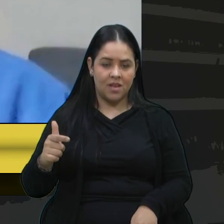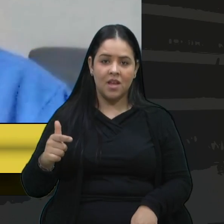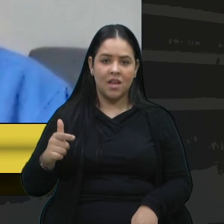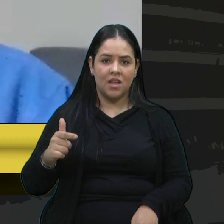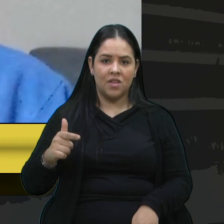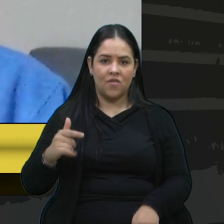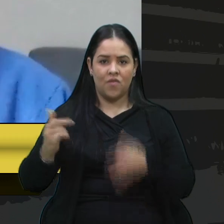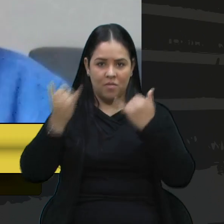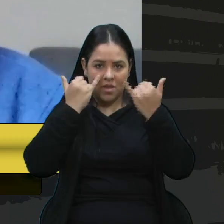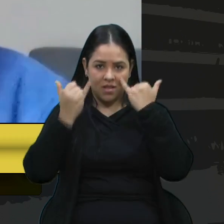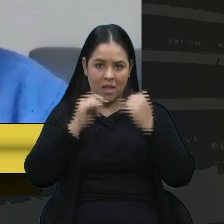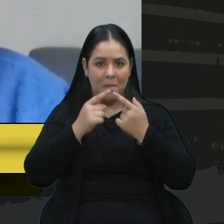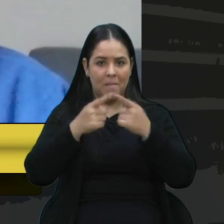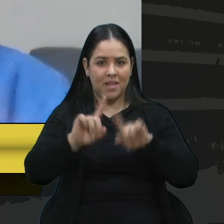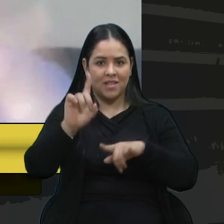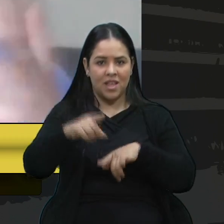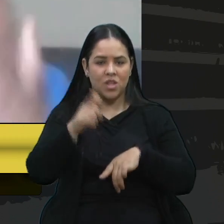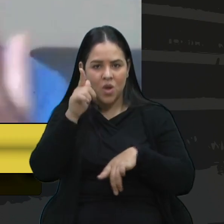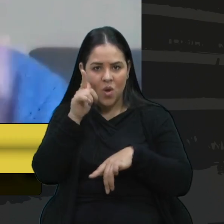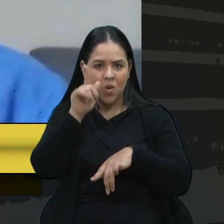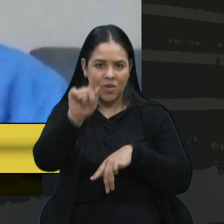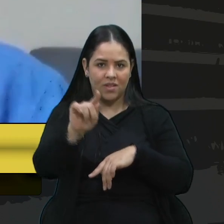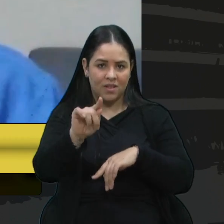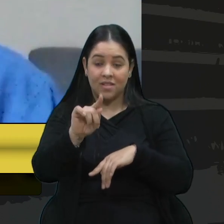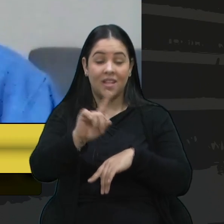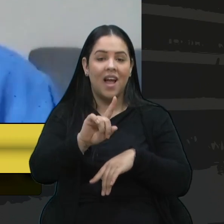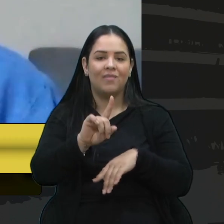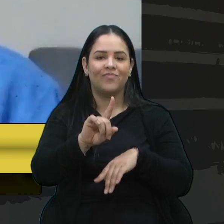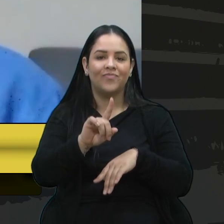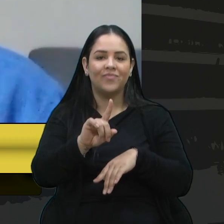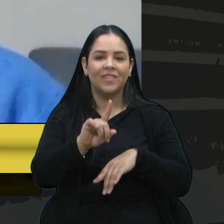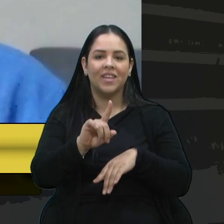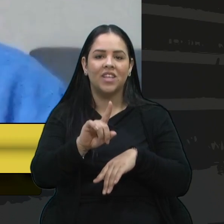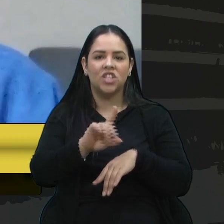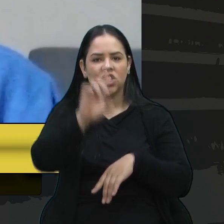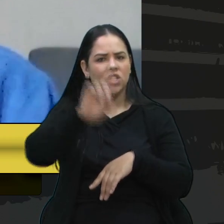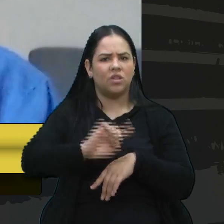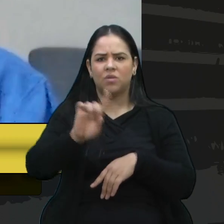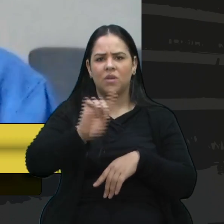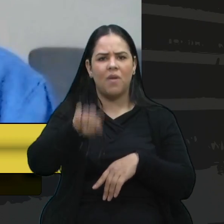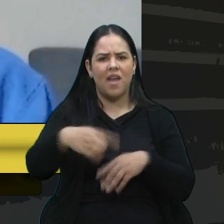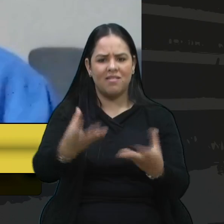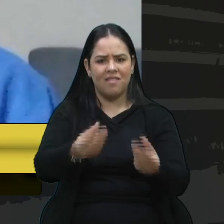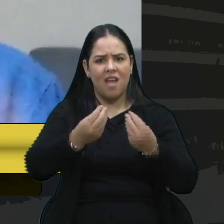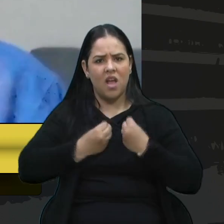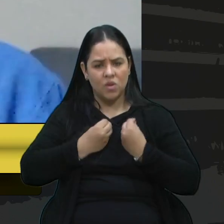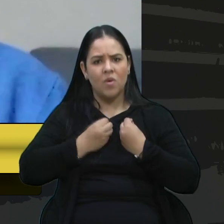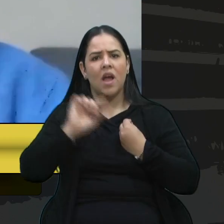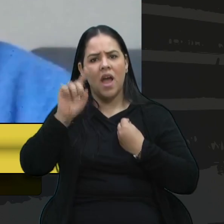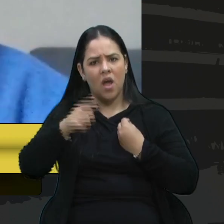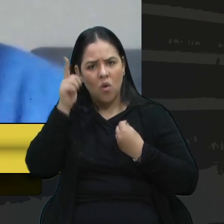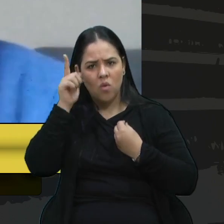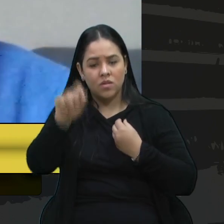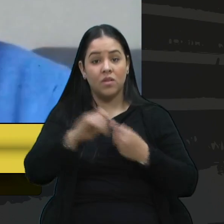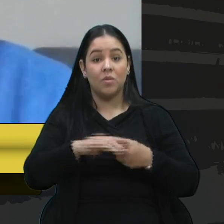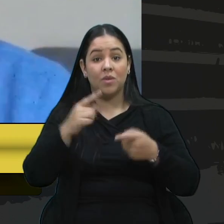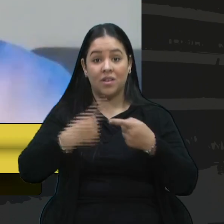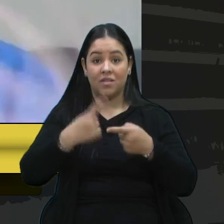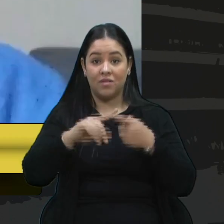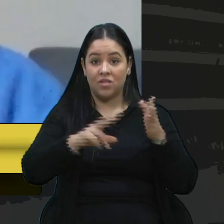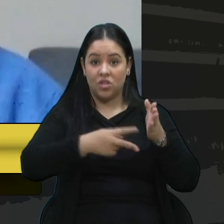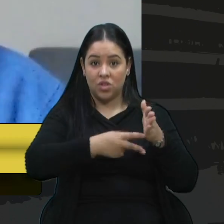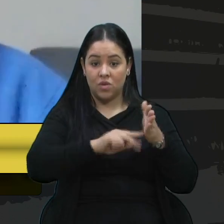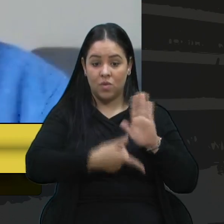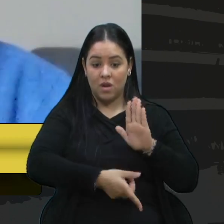e um exemplo desta que concretiza esta frase é de fato a luta dos sindicatos. Os sindicatos eles surgem antes